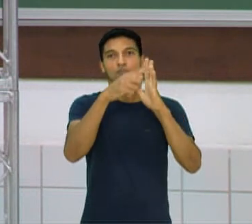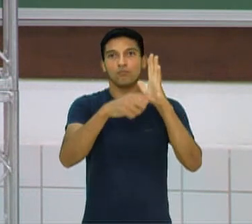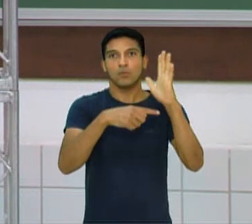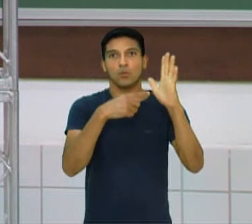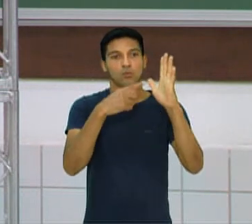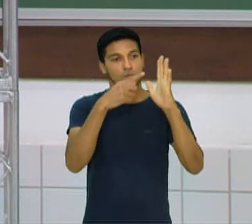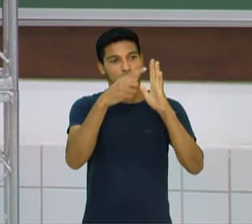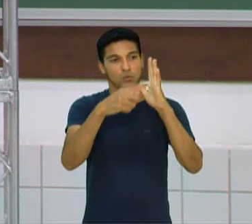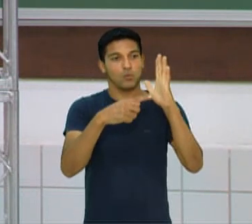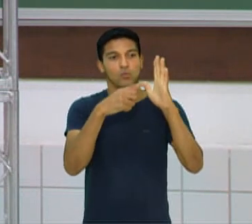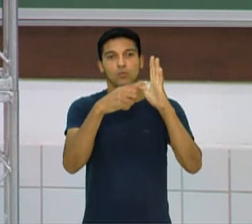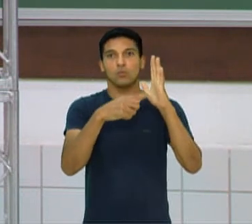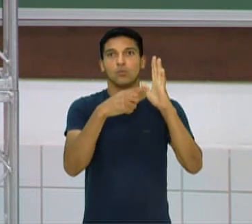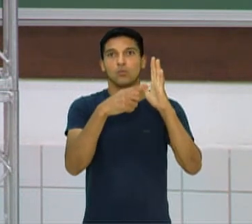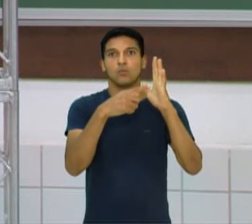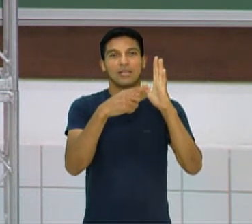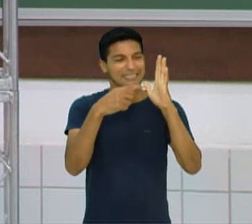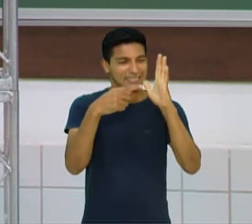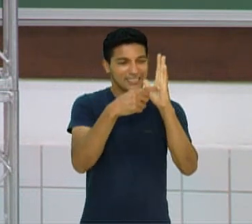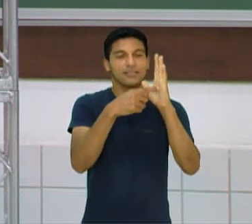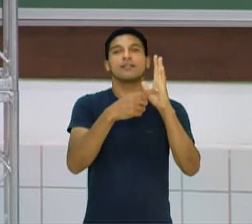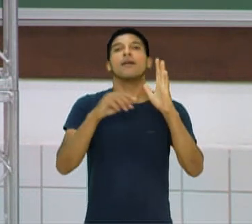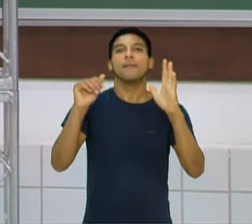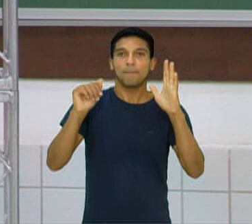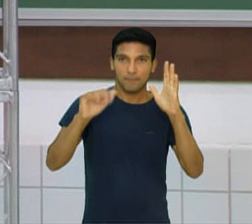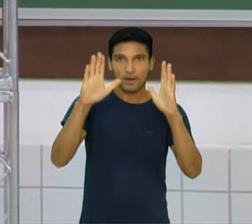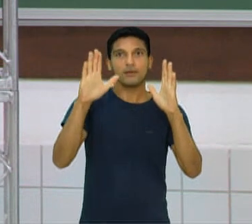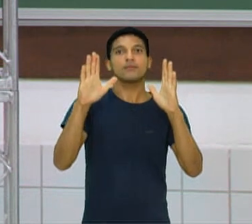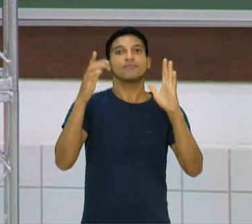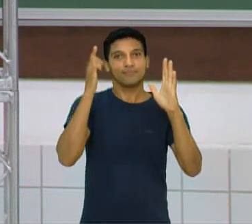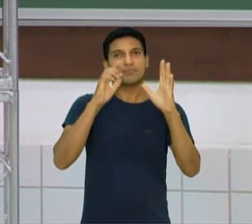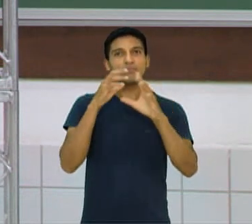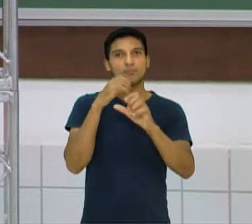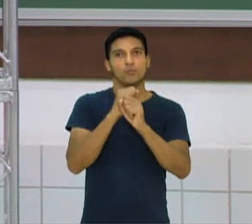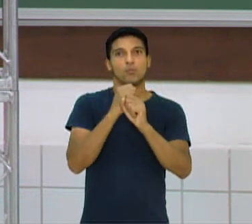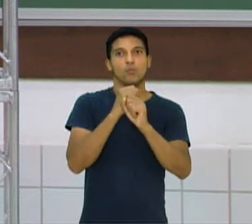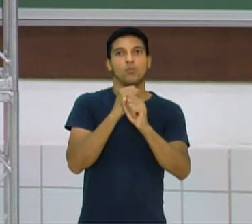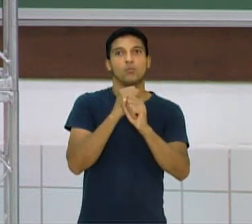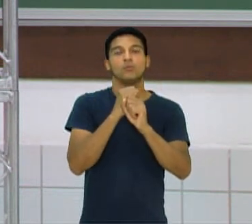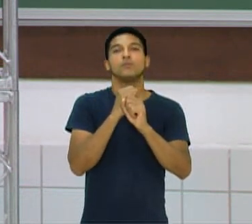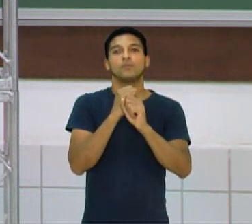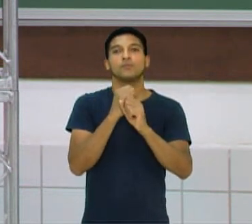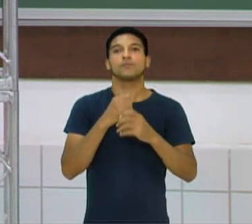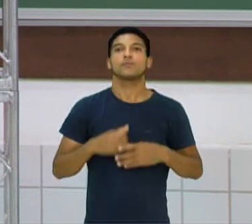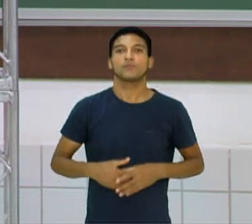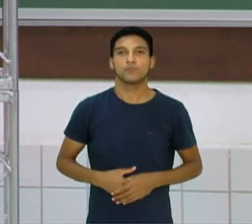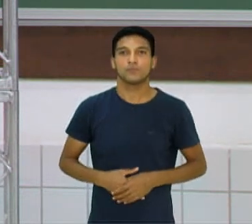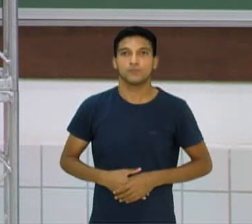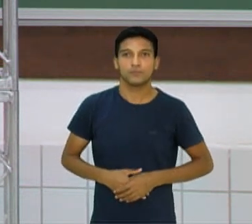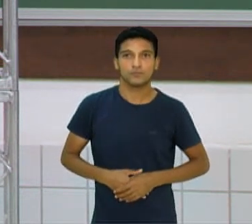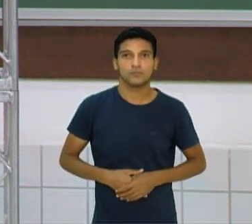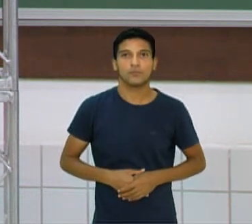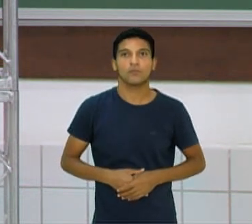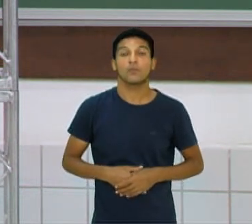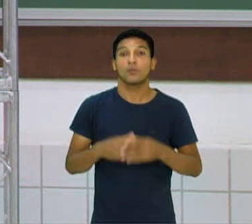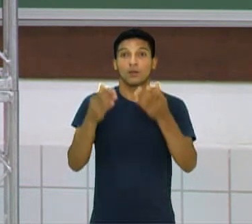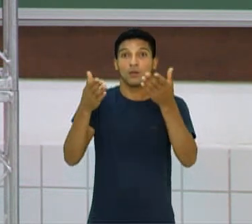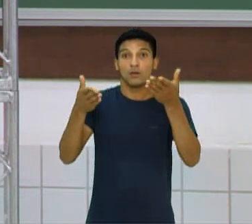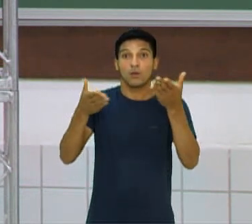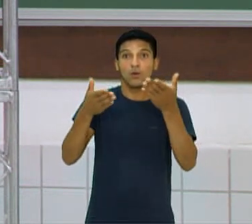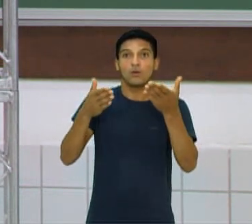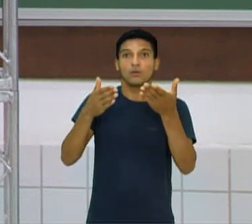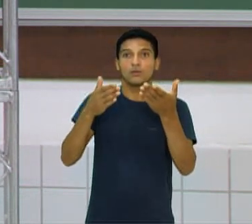terão maior pontuação do que aquelas mais afastadas do centro, ok? Então hoje nós vamos começar